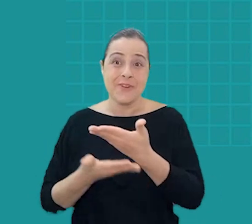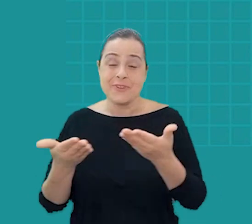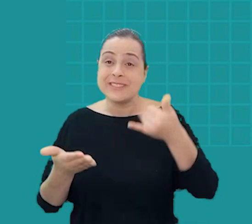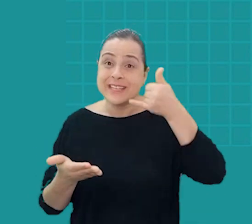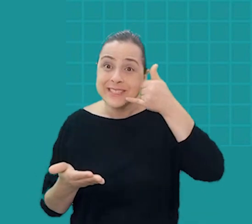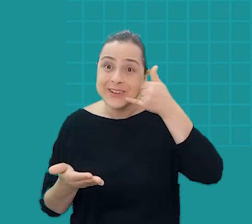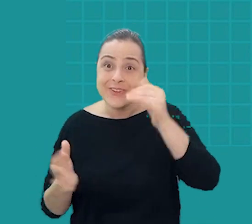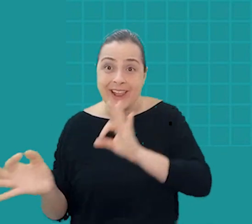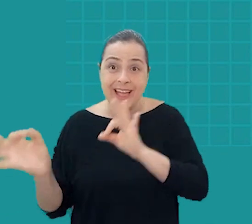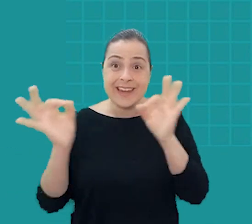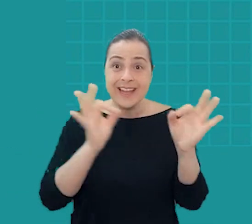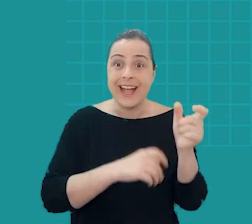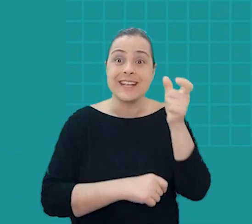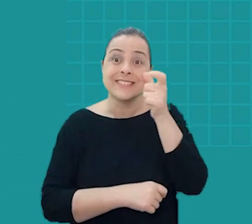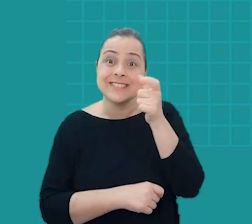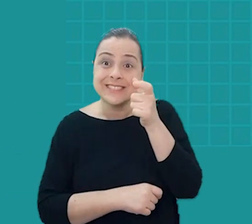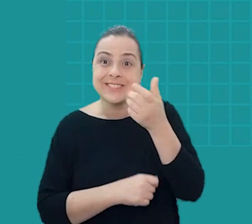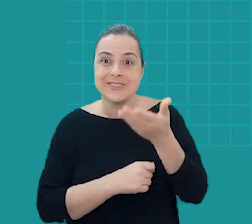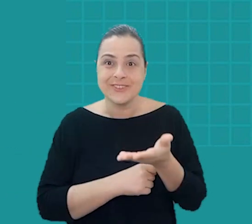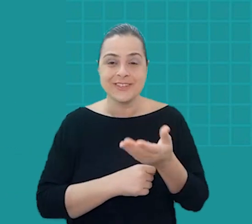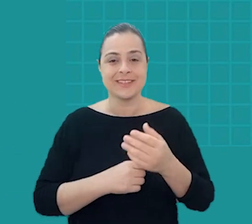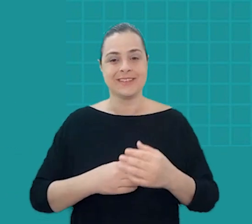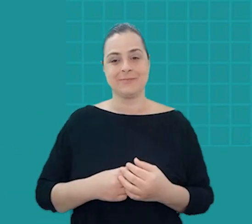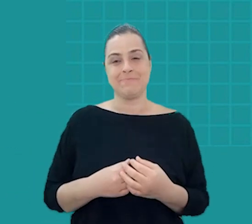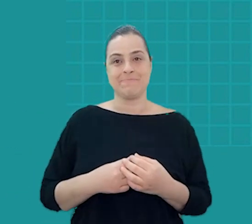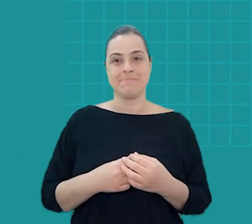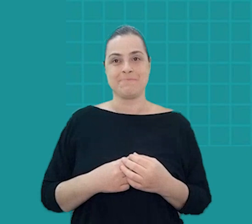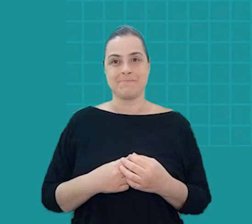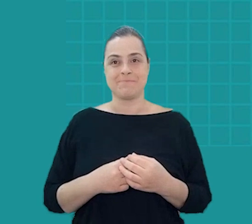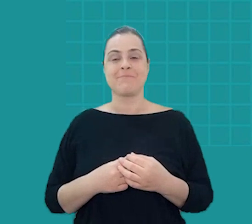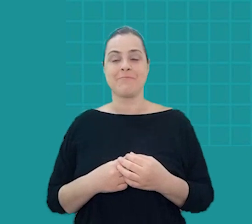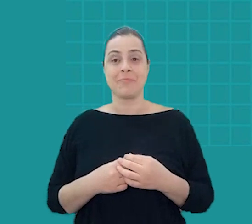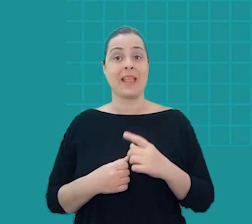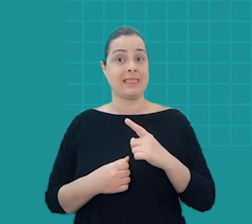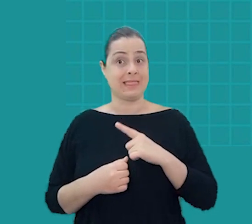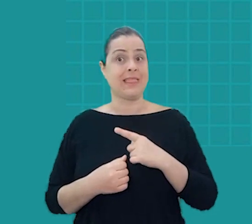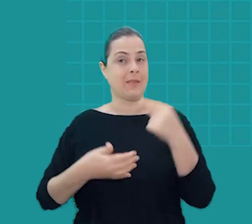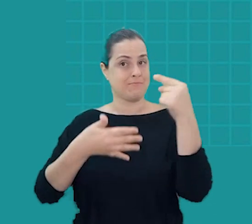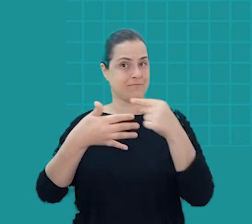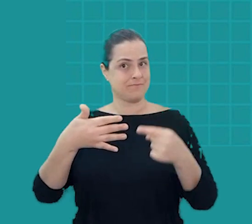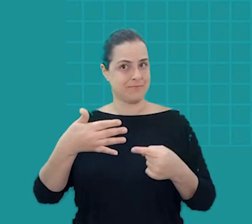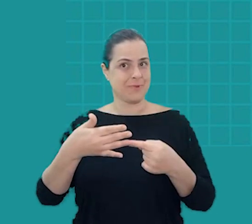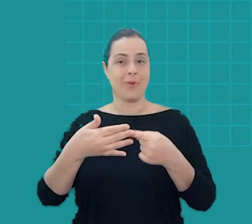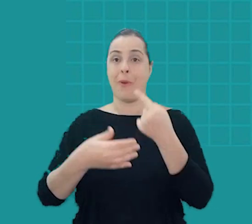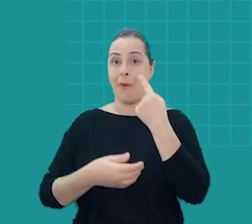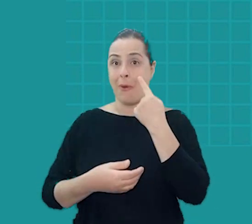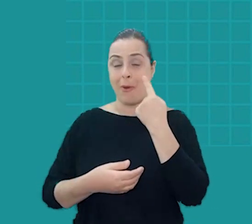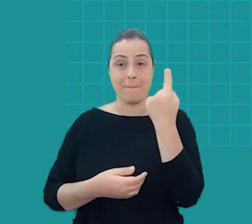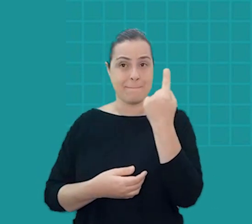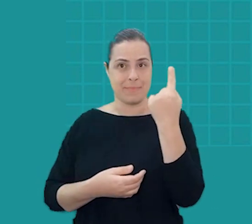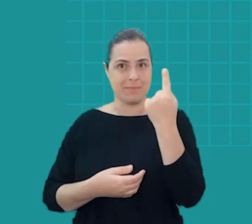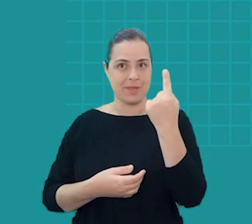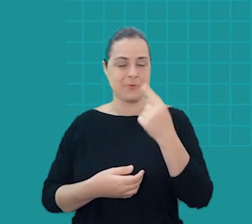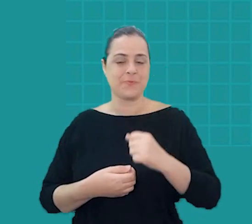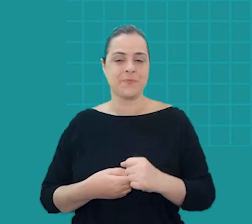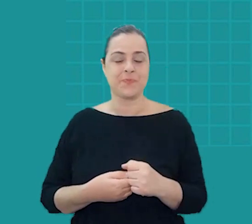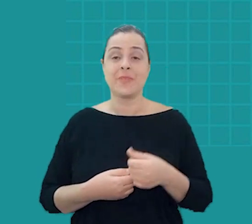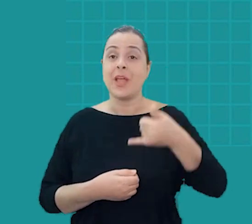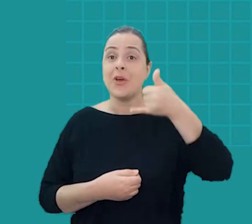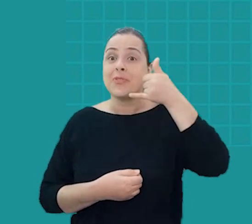Eu tenho 41 invenções que nasceram por pessoas com deficiência ou para pessoas com